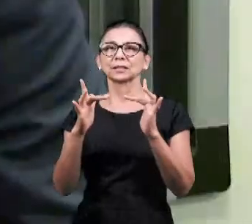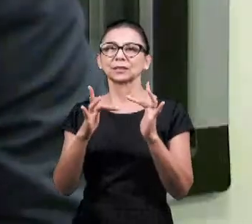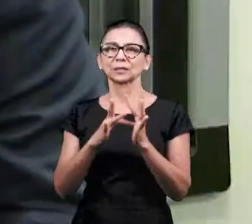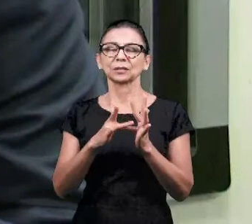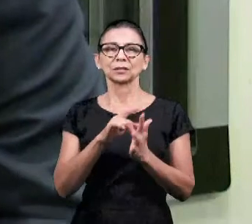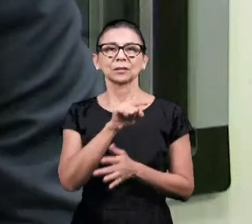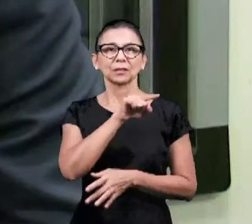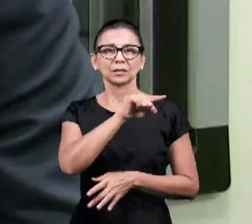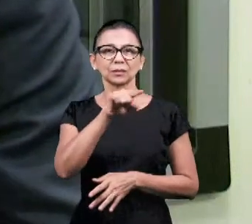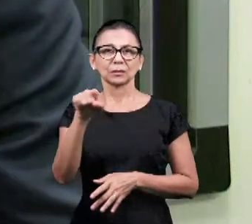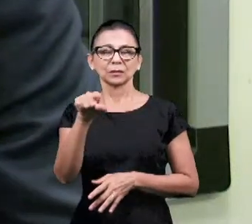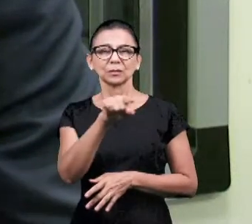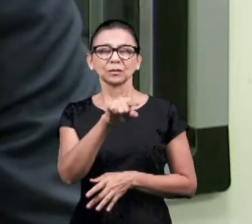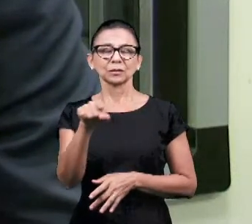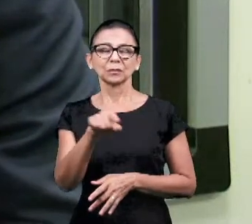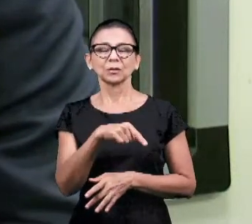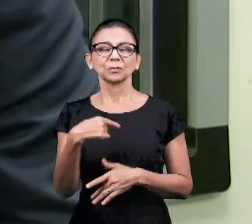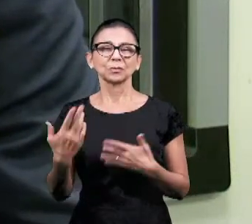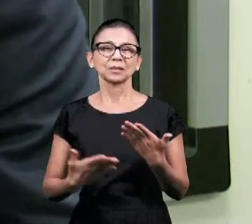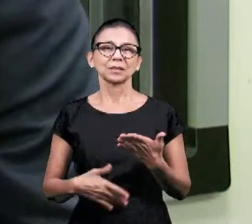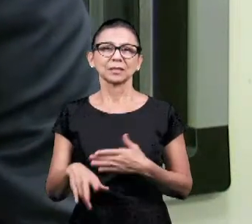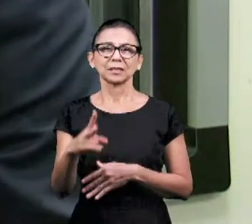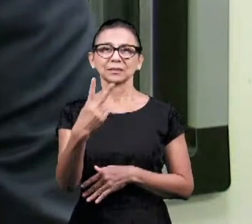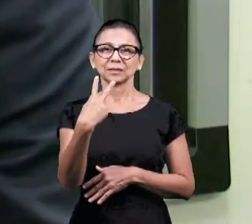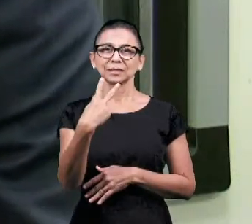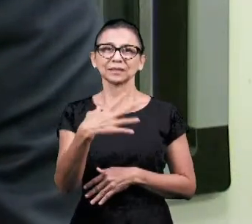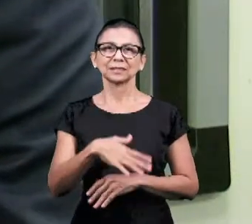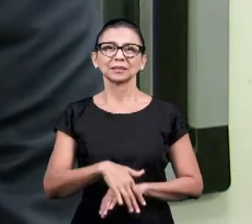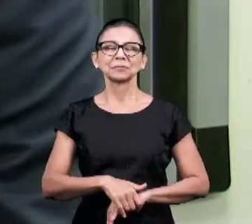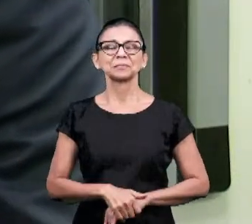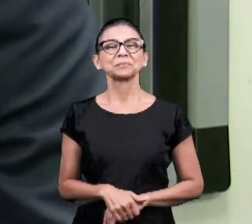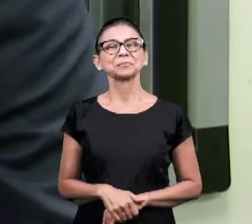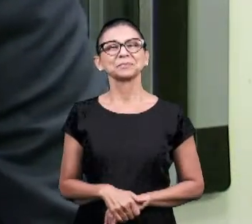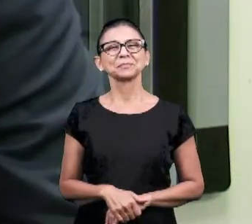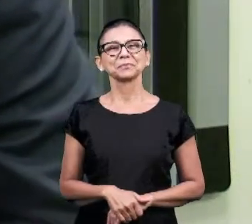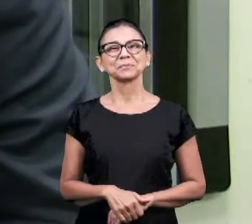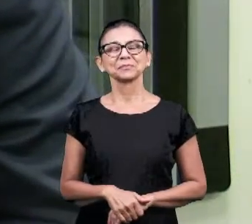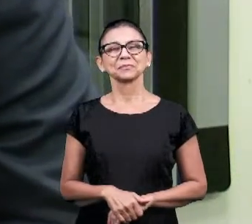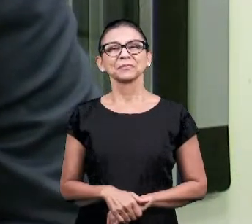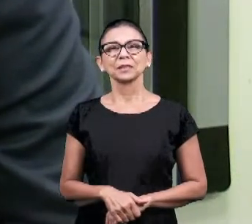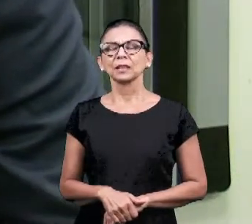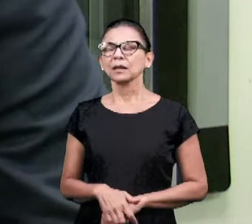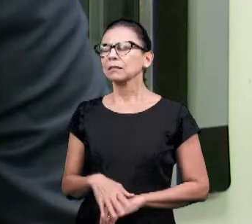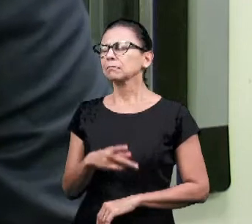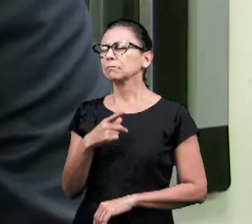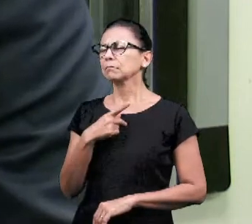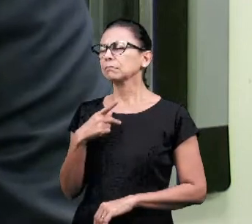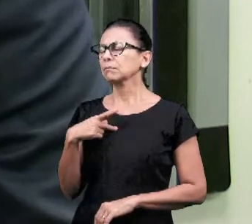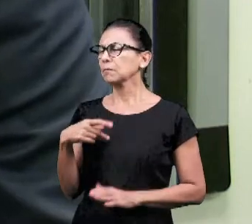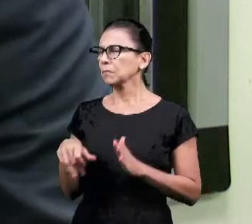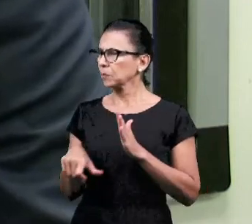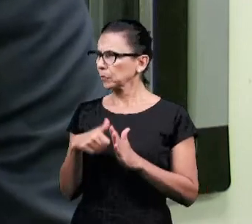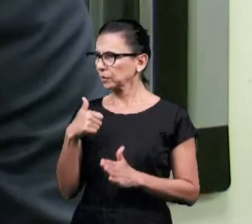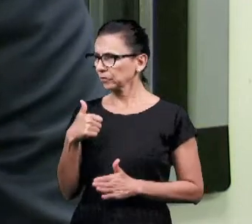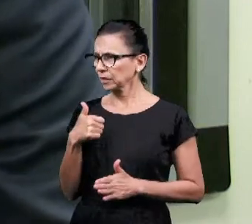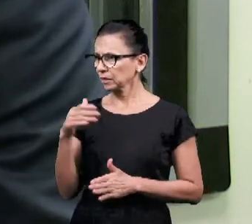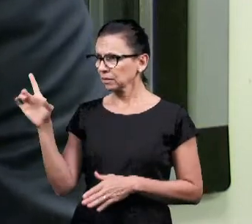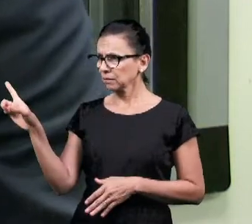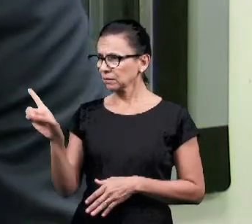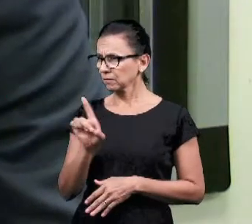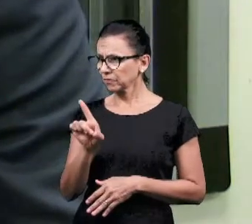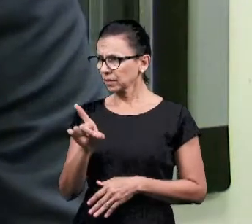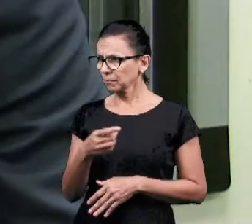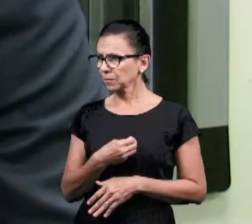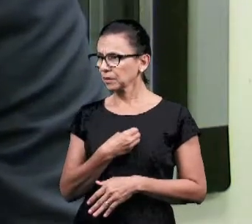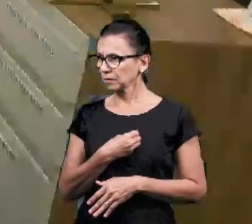e a todos os nossos irmãos que nessa hora nos assistem. Amém. Louvado seja o nome do Senhor. Pastor, é a primeira vez que o senhor participa aqui do nosso pré-culto. Primeira né?